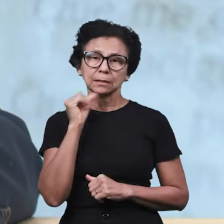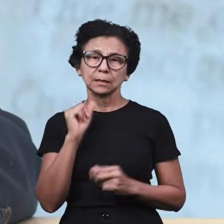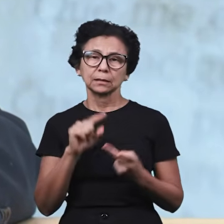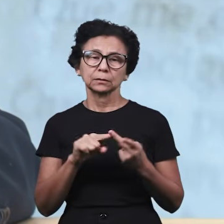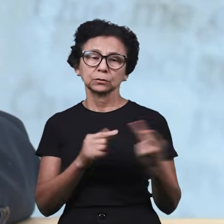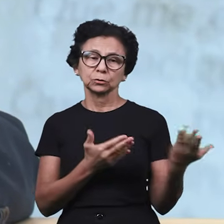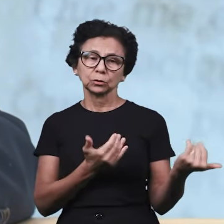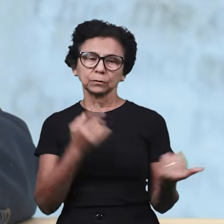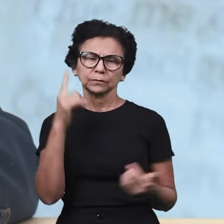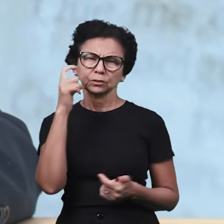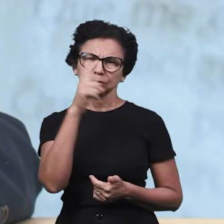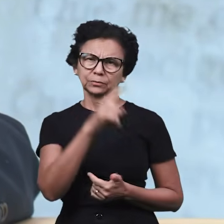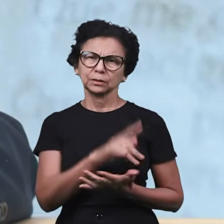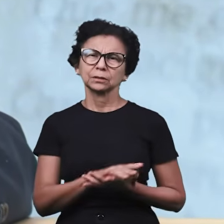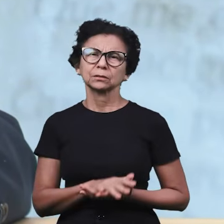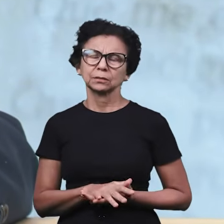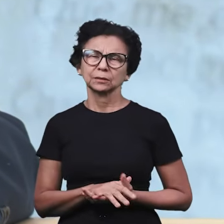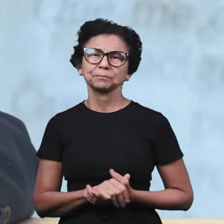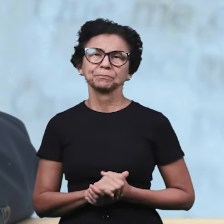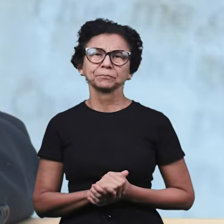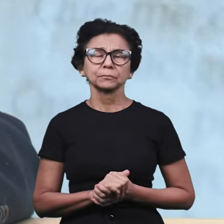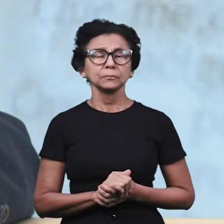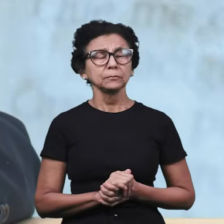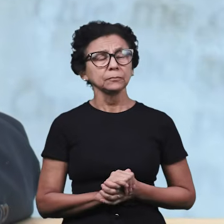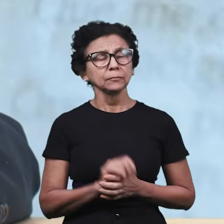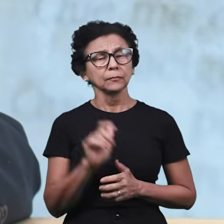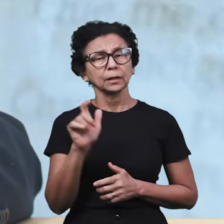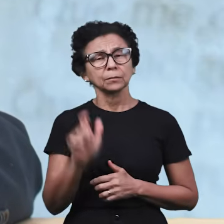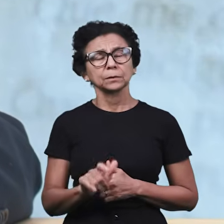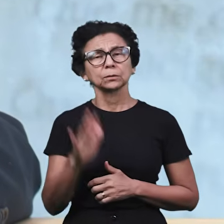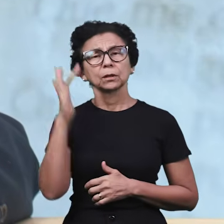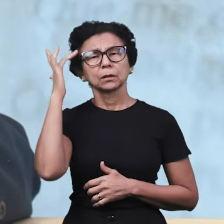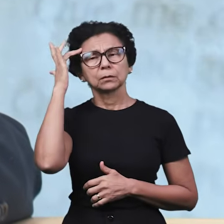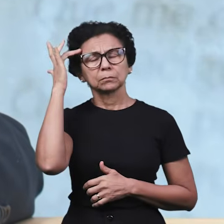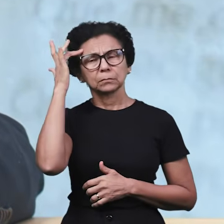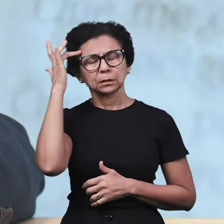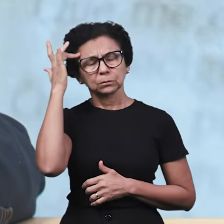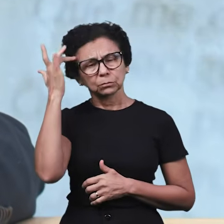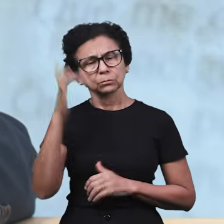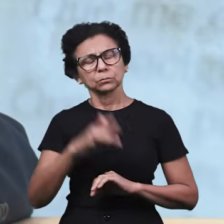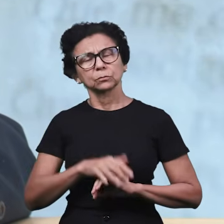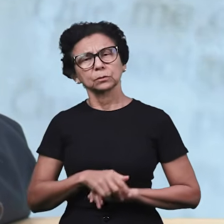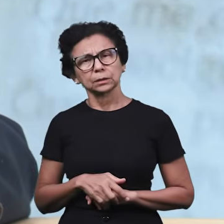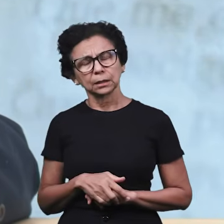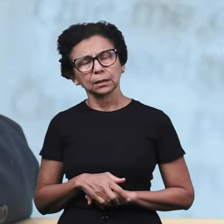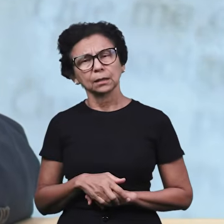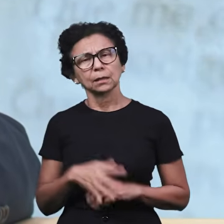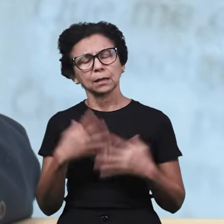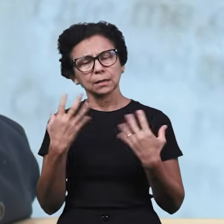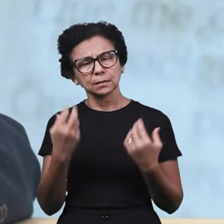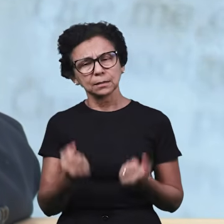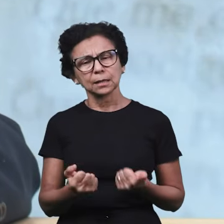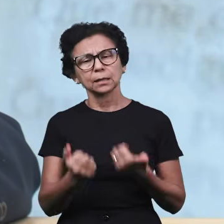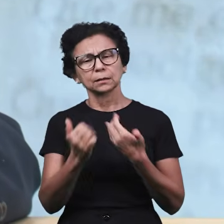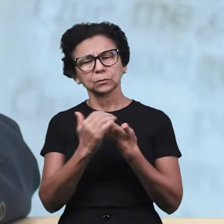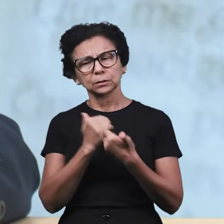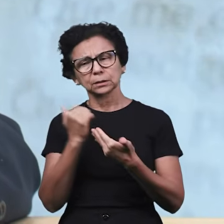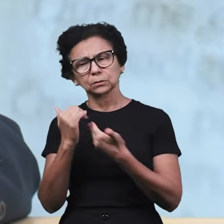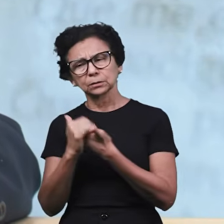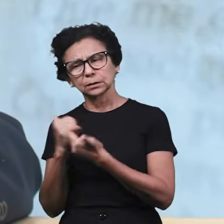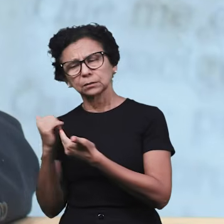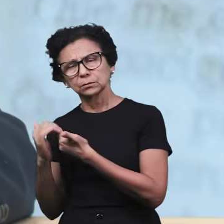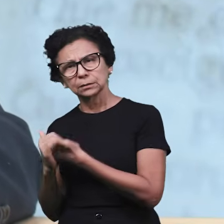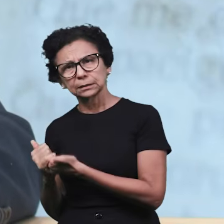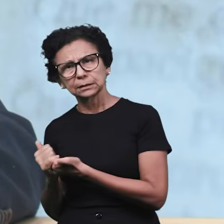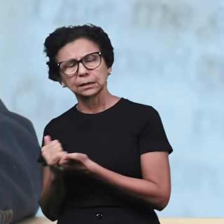mais madura, ela já tem uma tendência a querer ouvir a opinião de A, de B, de se ela tem alguém que ela tem